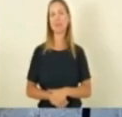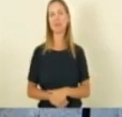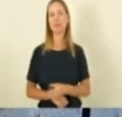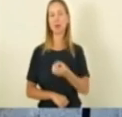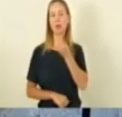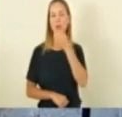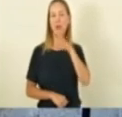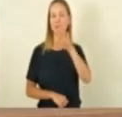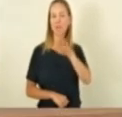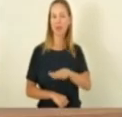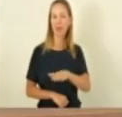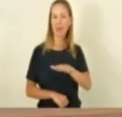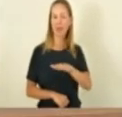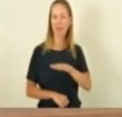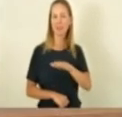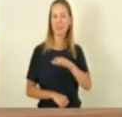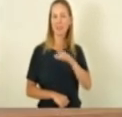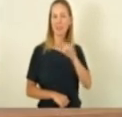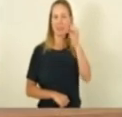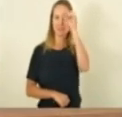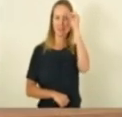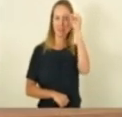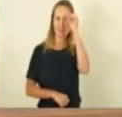Boa tarde, Gisele.